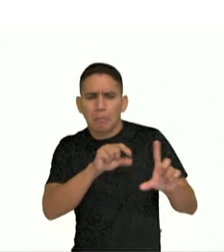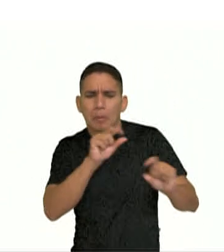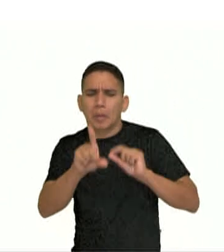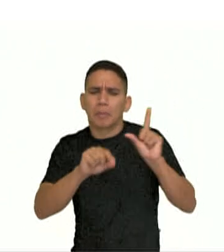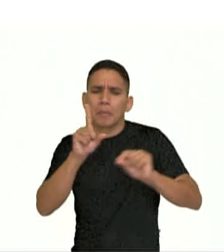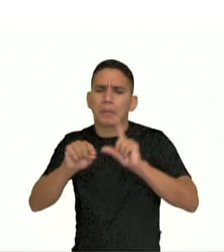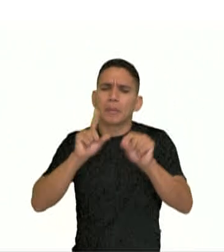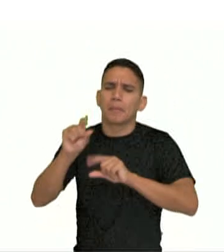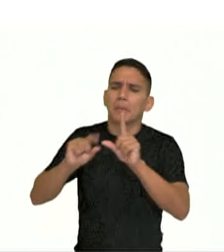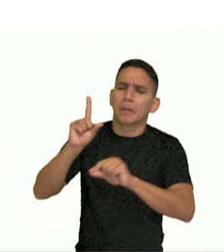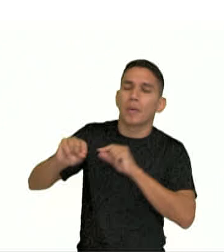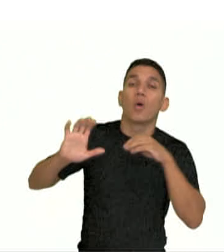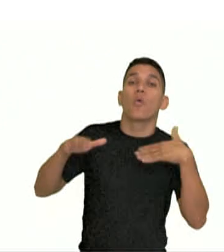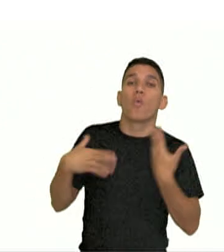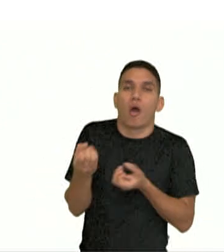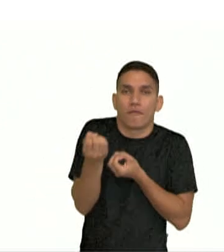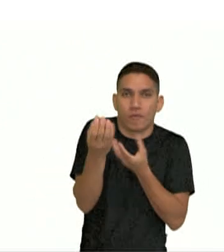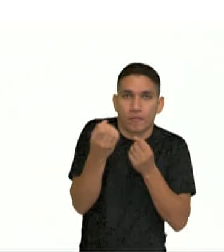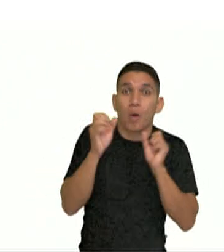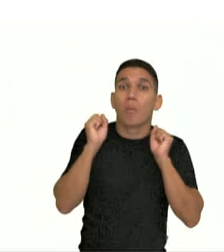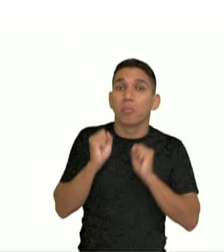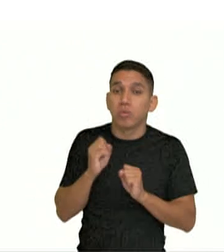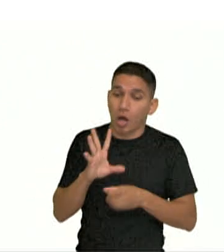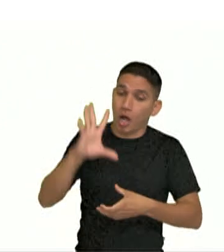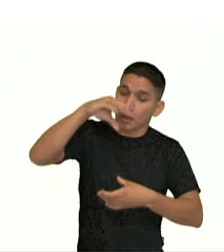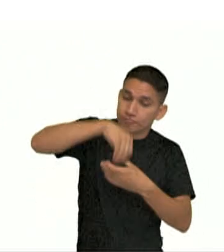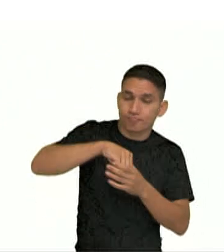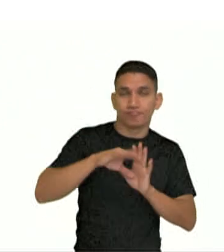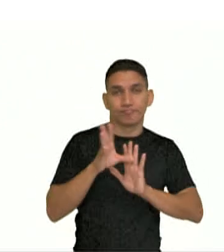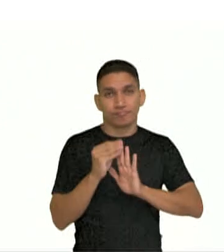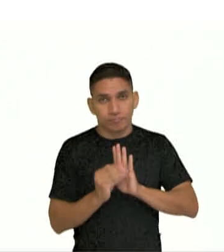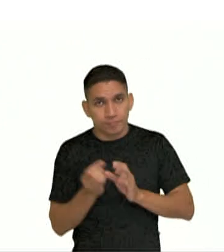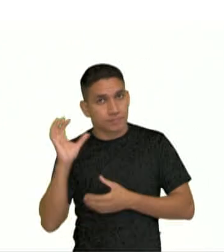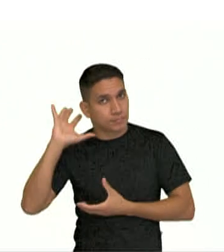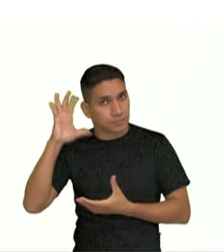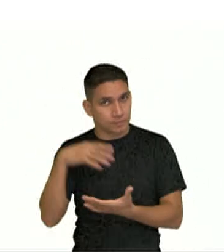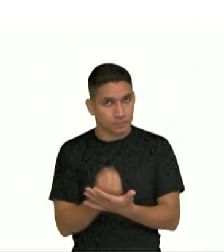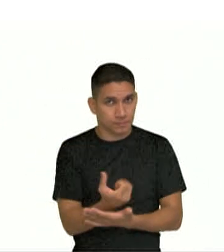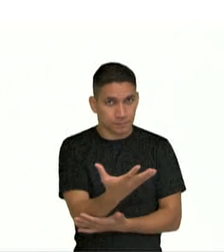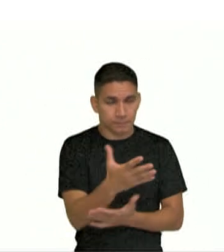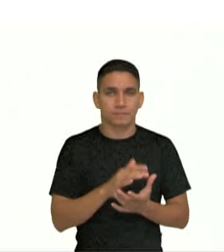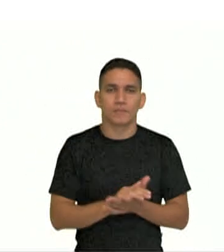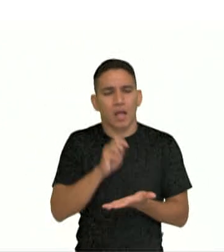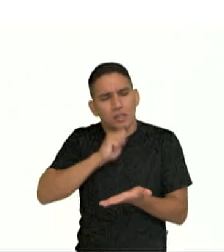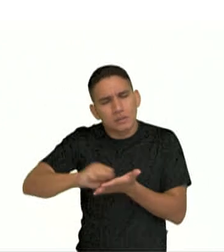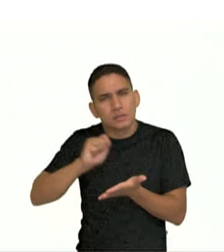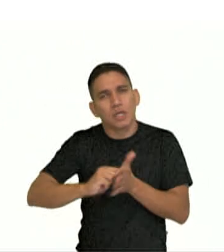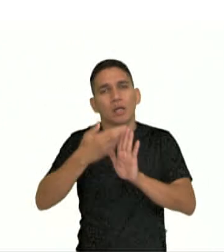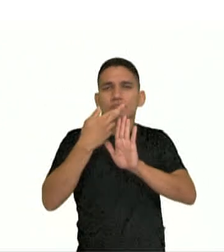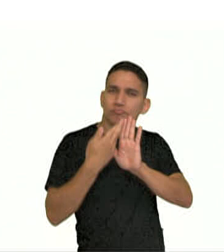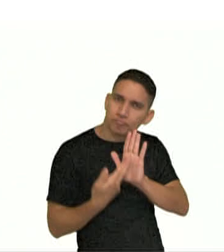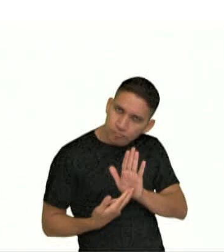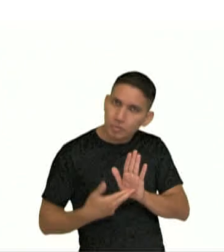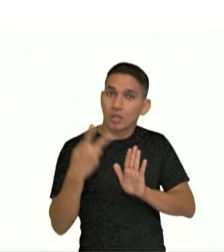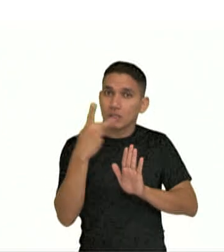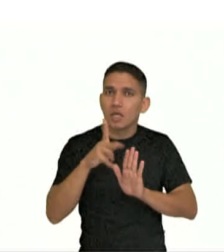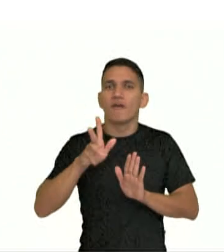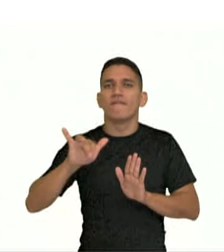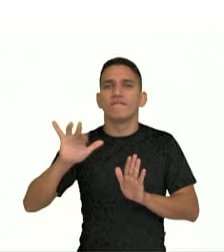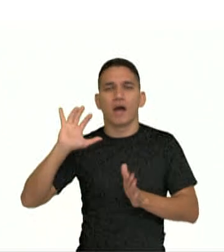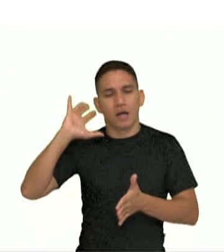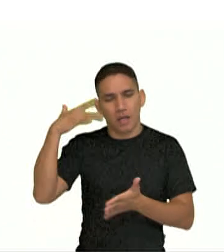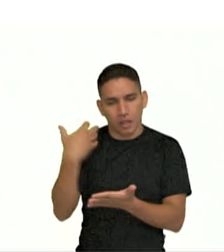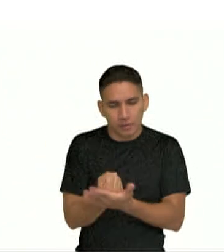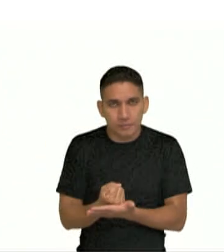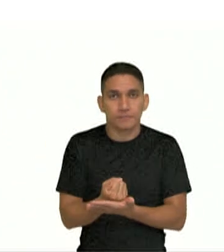dessas notícias sobre o que pode compor o seu podcast. Escreva um roteiro com o que será gravado